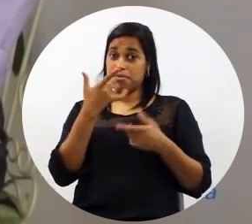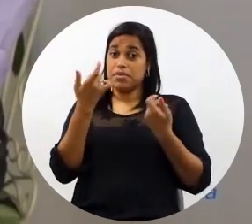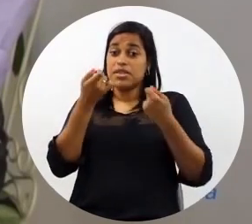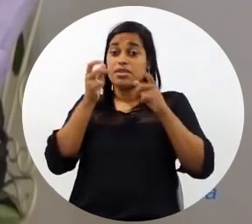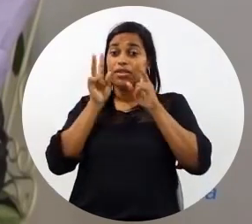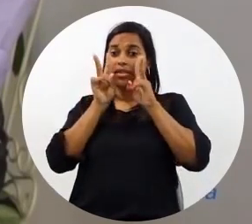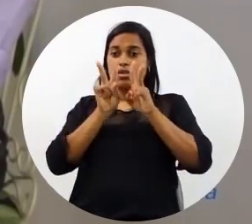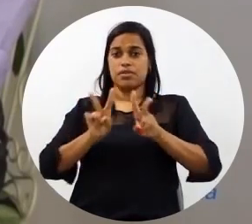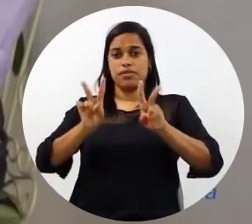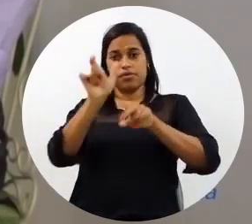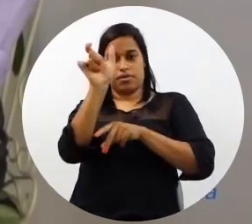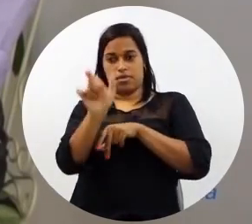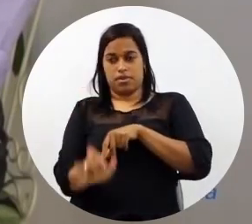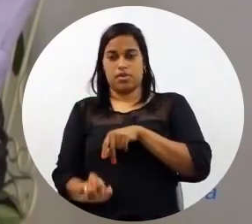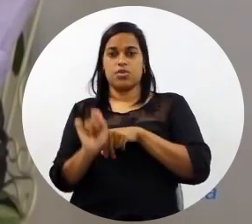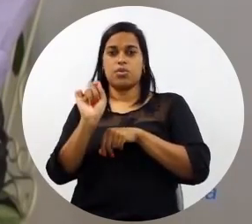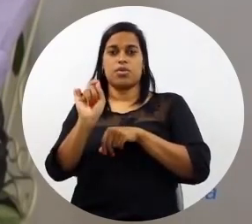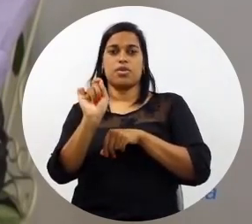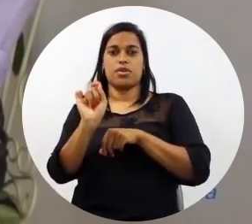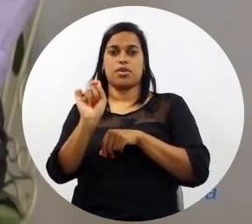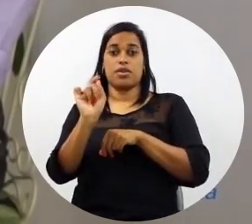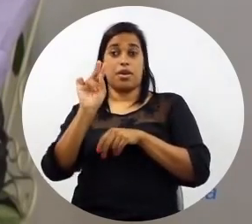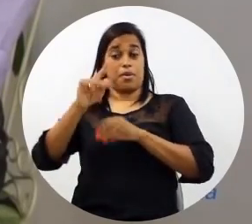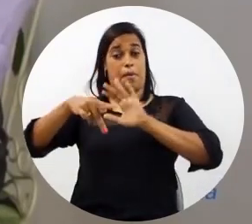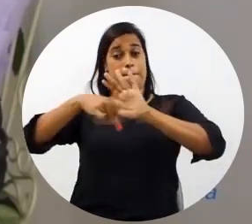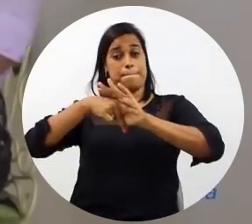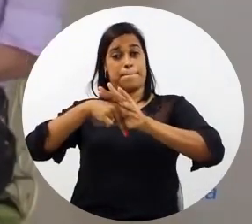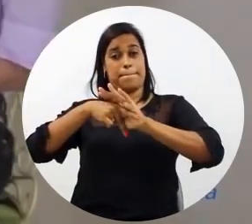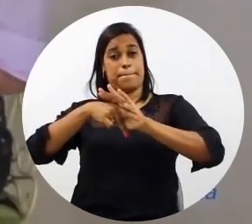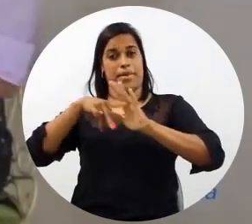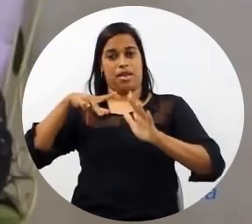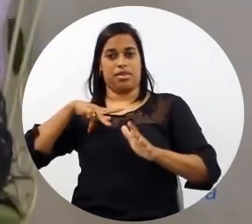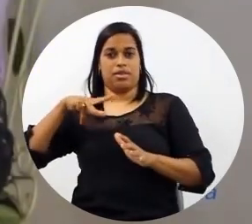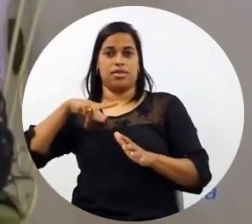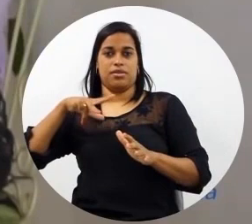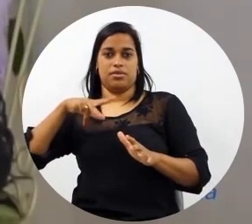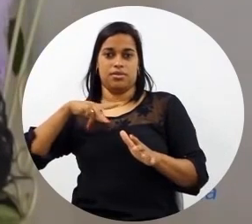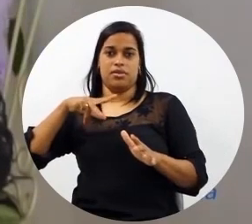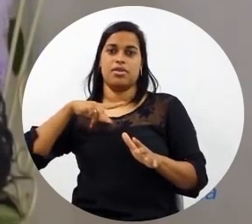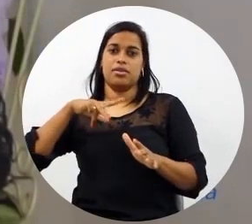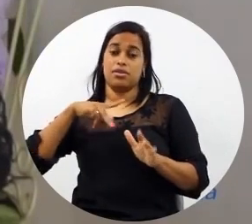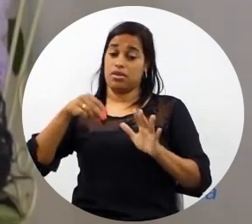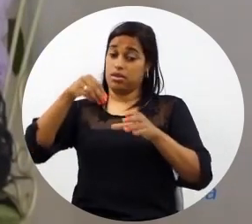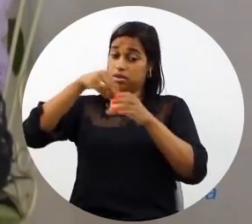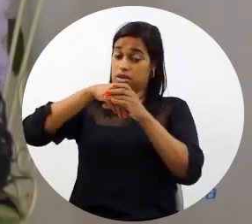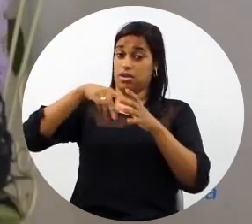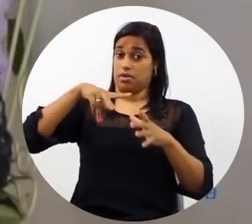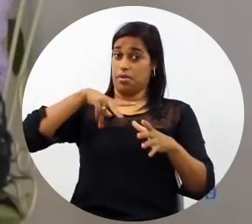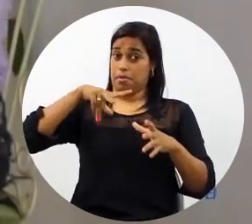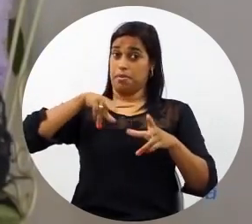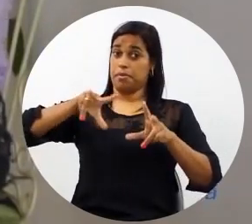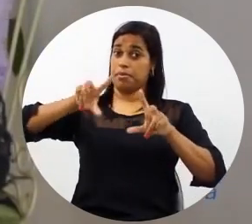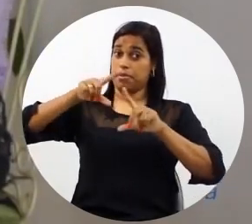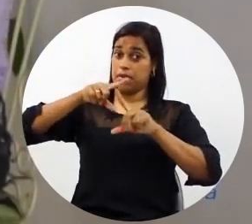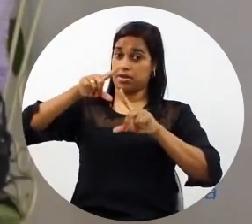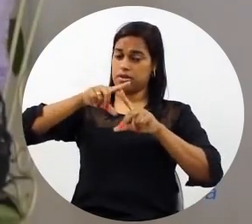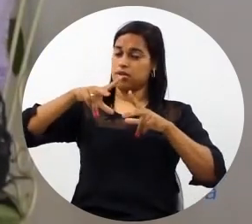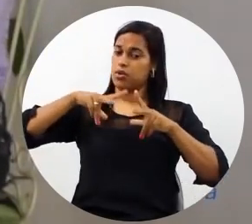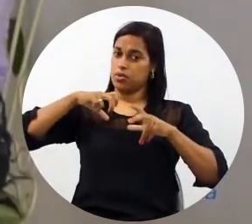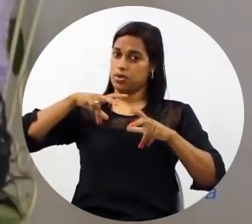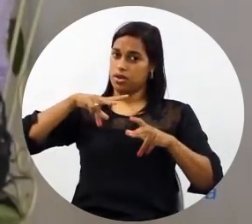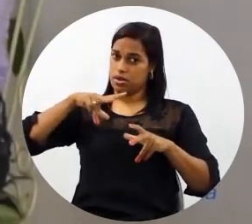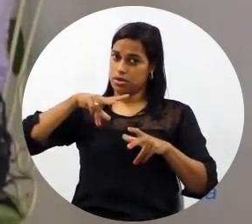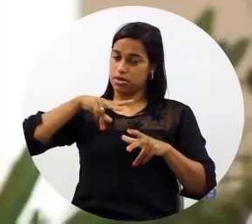visto principalmente dentro da sua singularidade. Então, isso. Dentro da sua singularidade, você tem